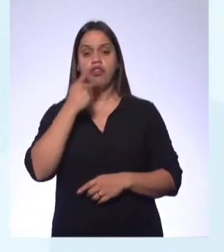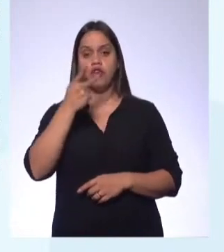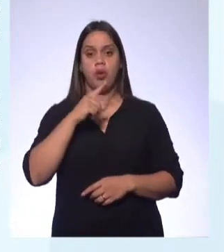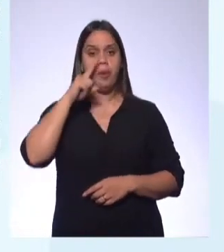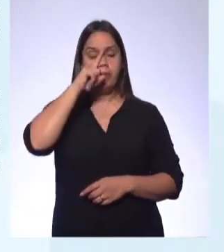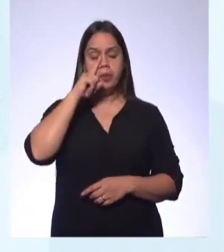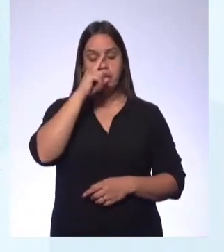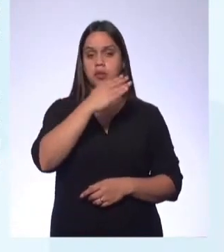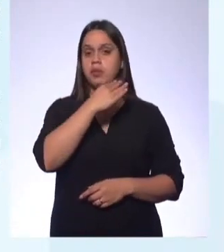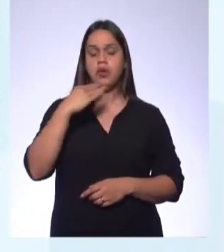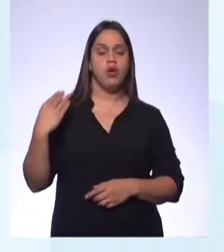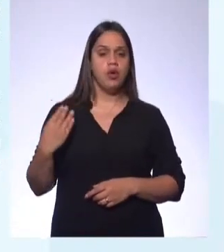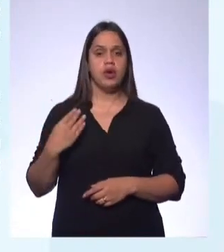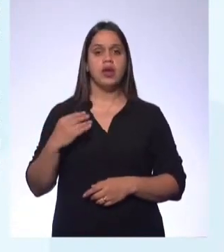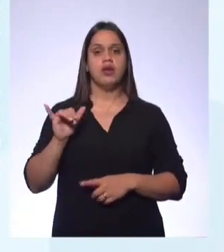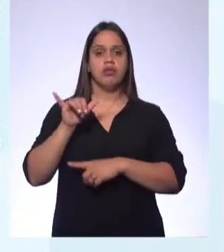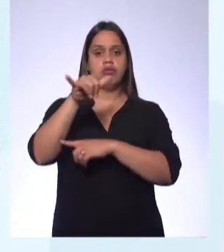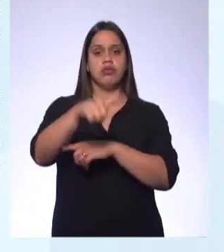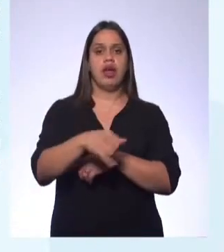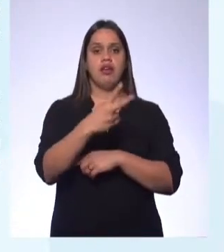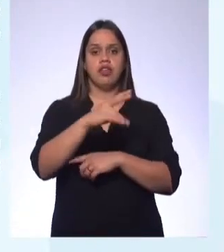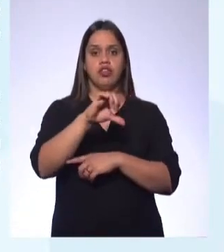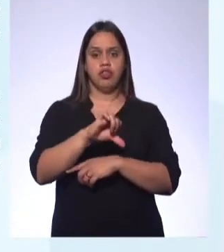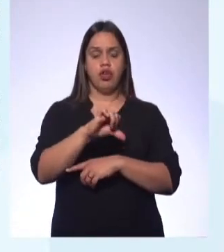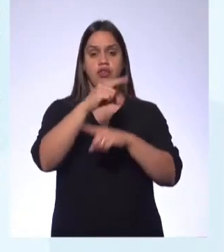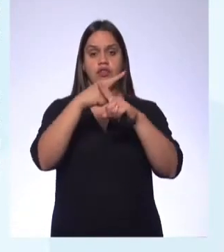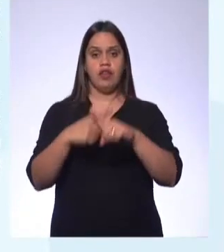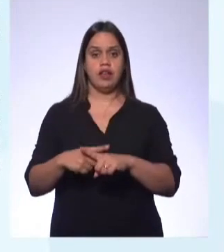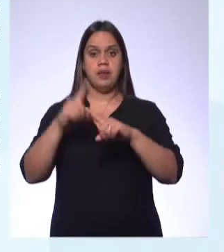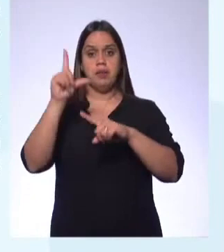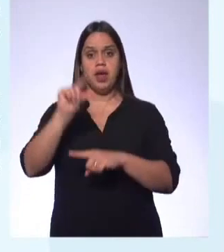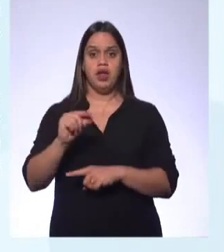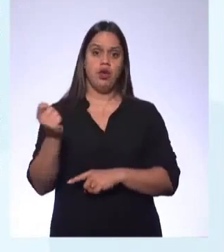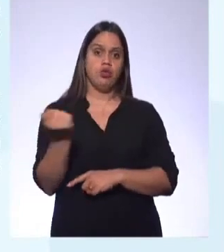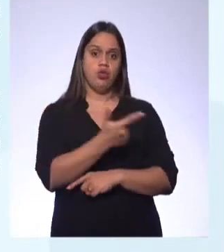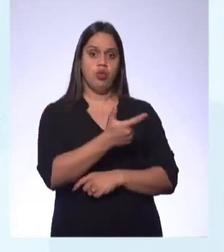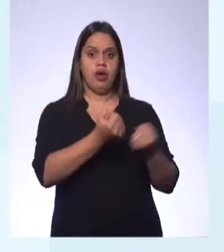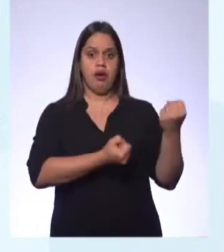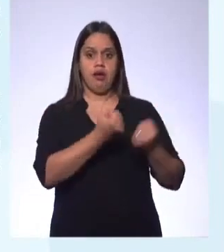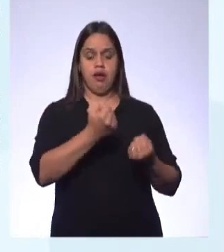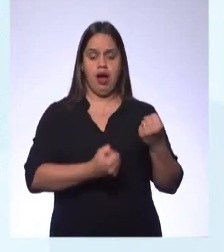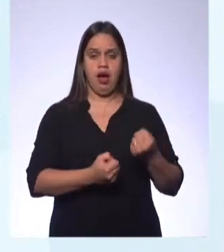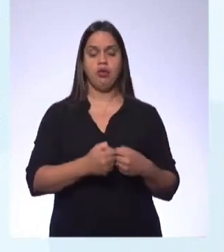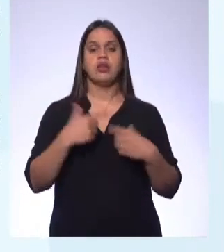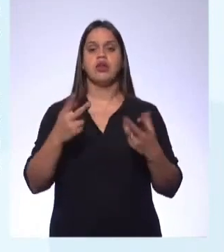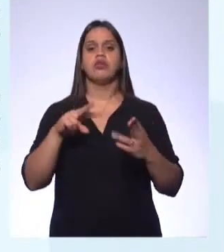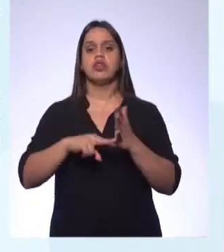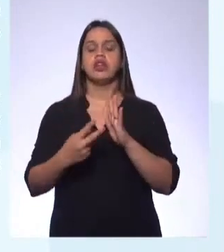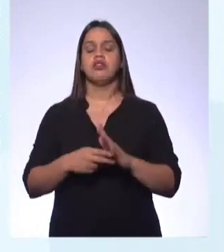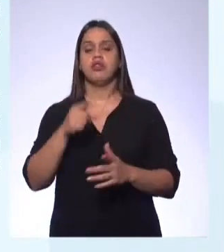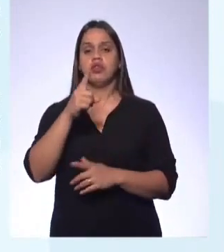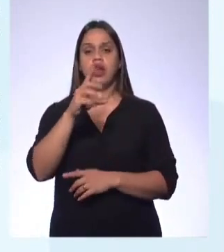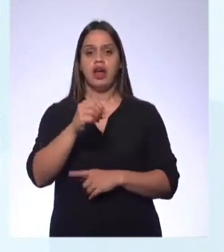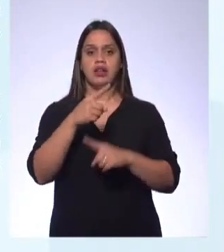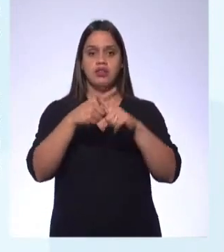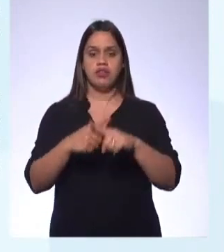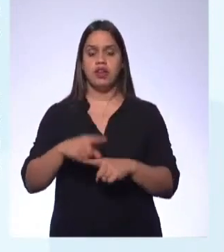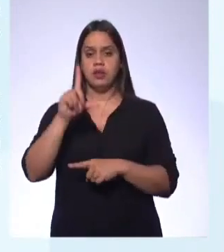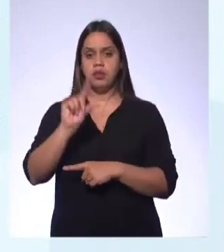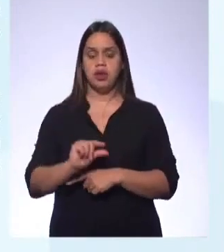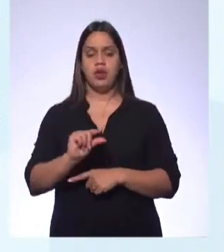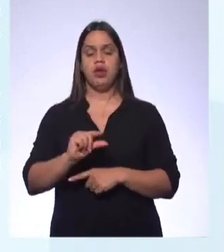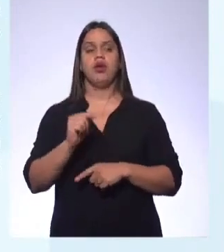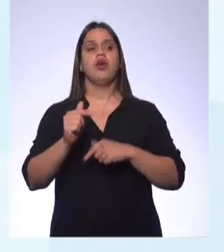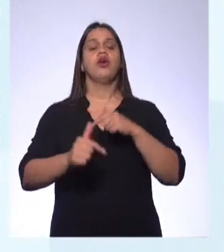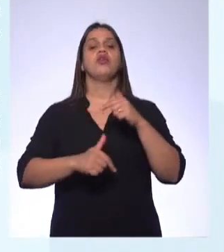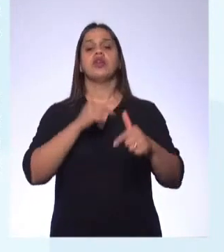avião é 29 vezes menor do que andar de carro, 10 vezes menor do que trabalhar,